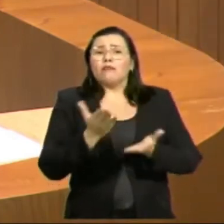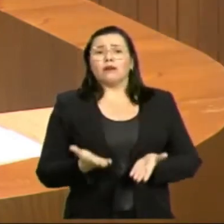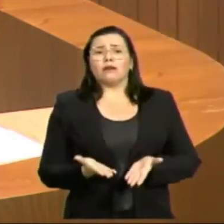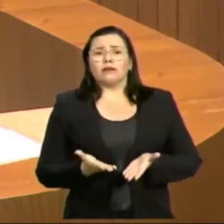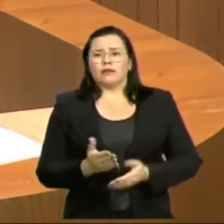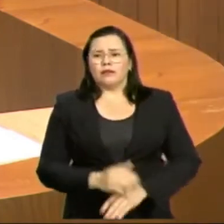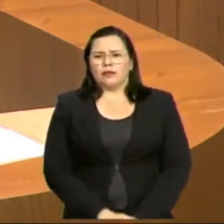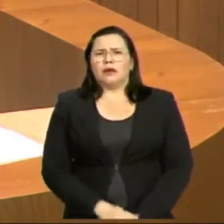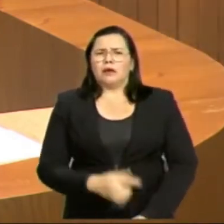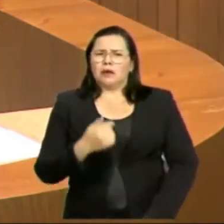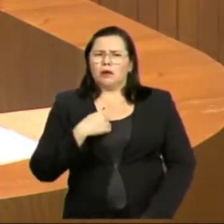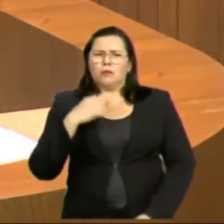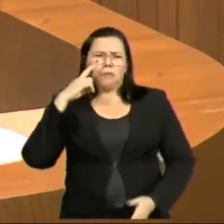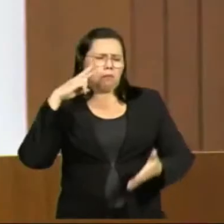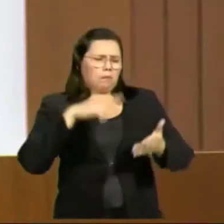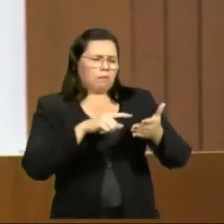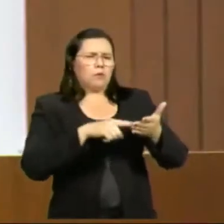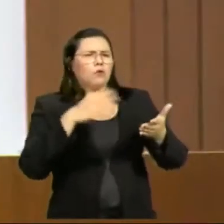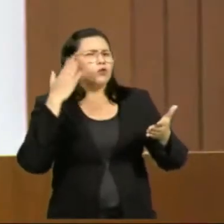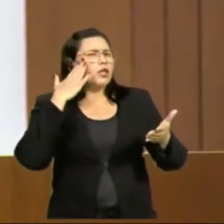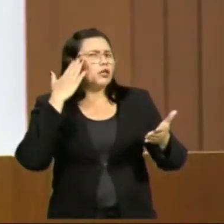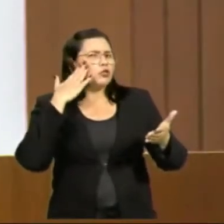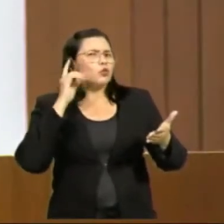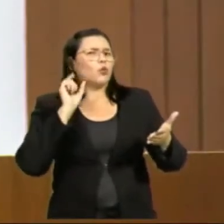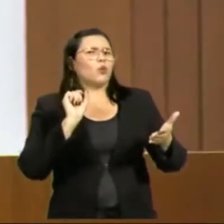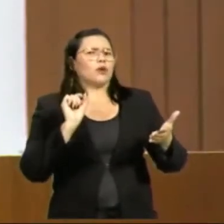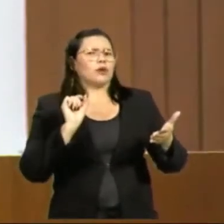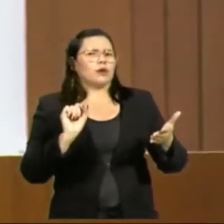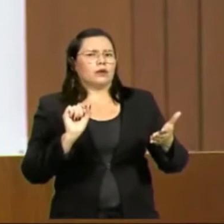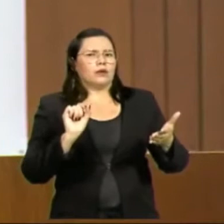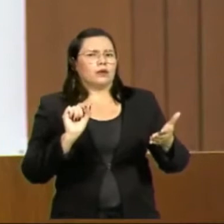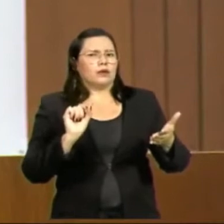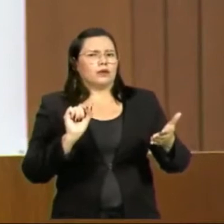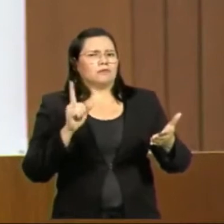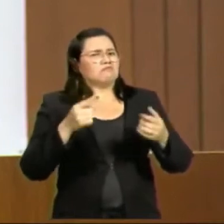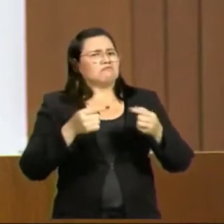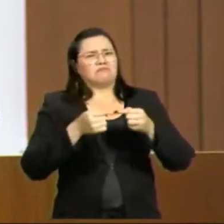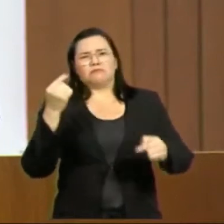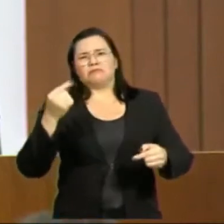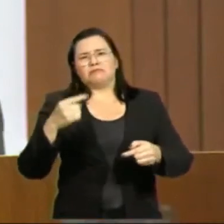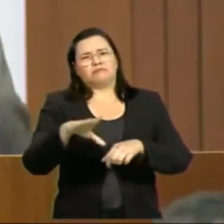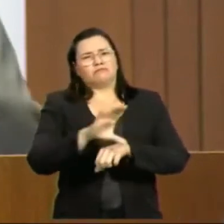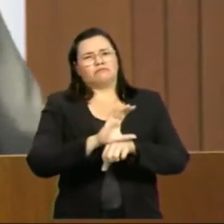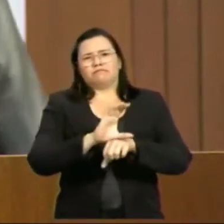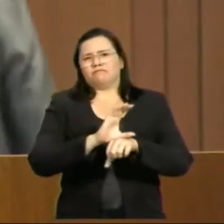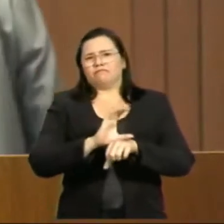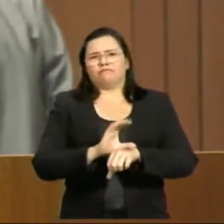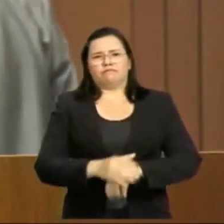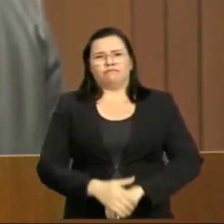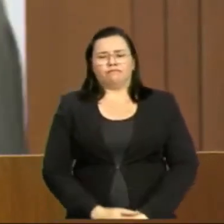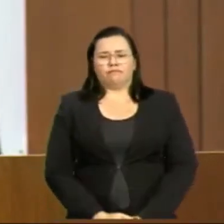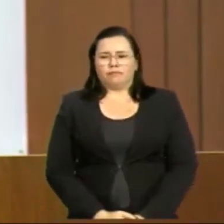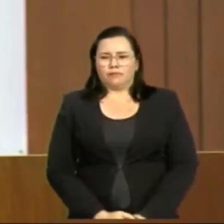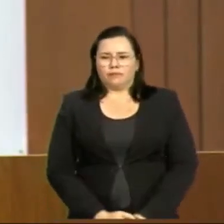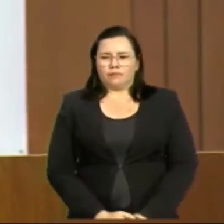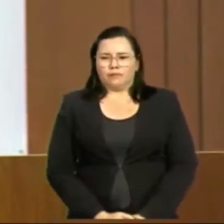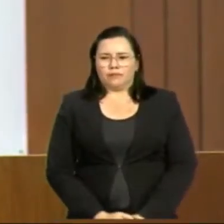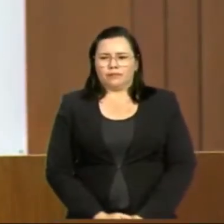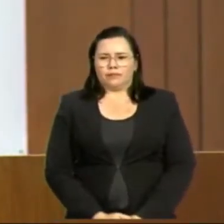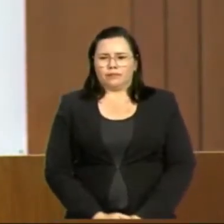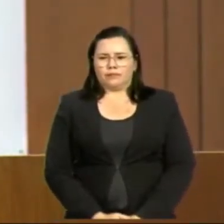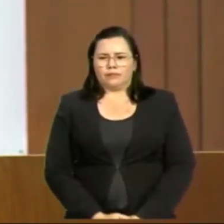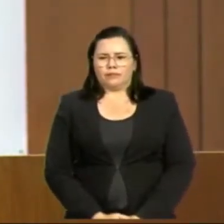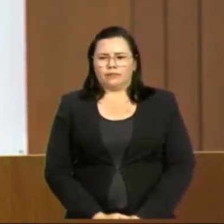no meu entendimento, é uma lei inconstitucional. É pelo